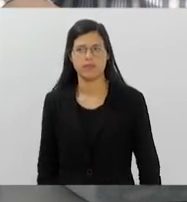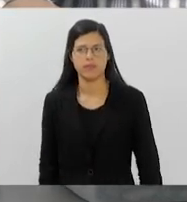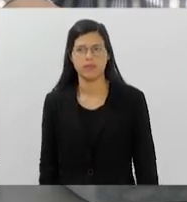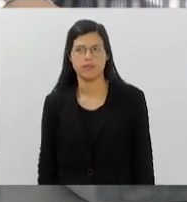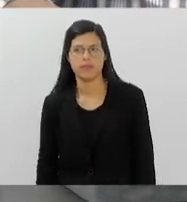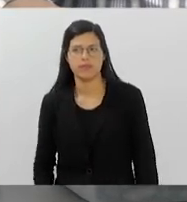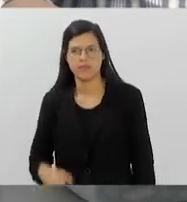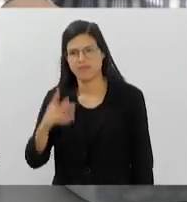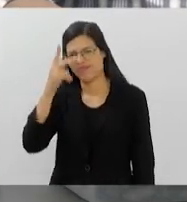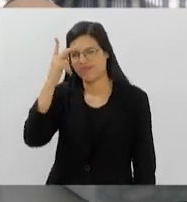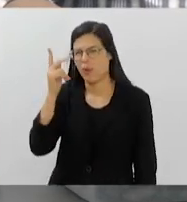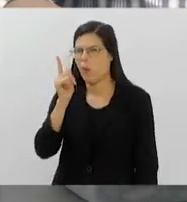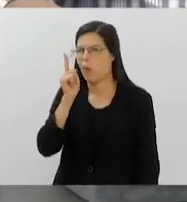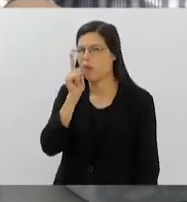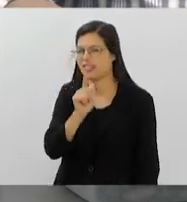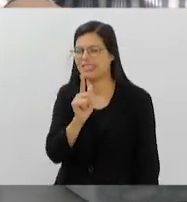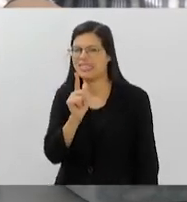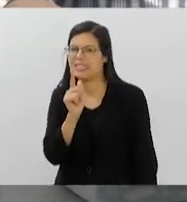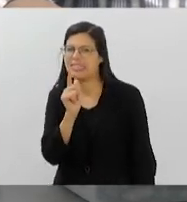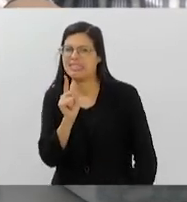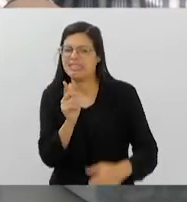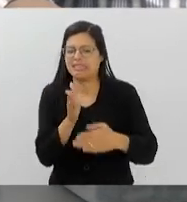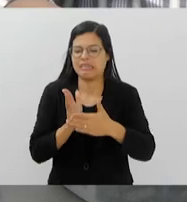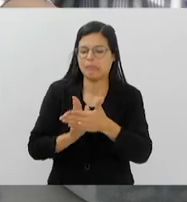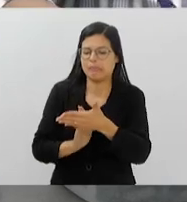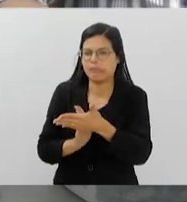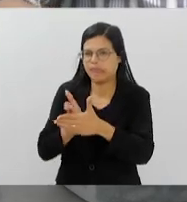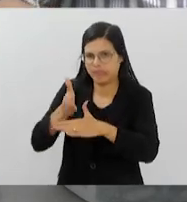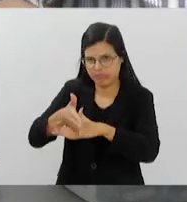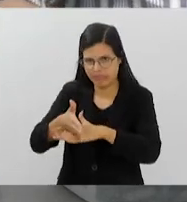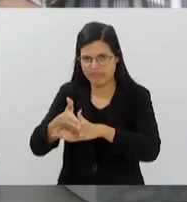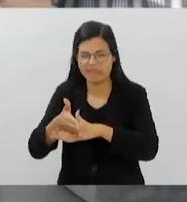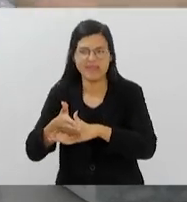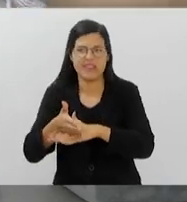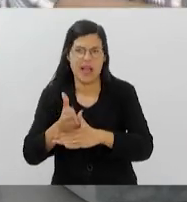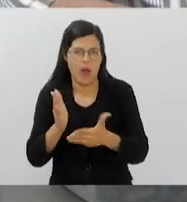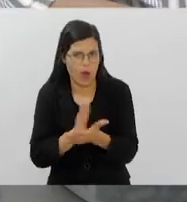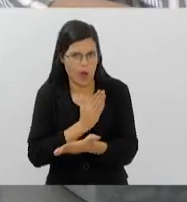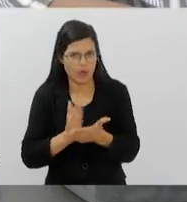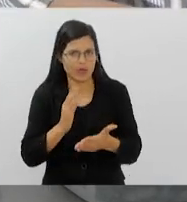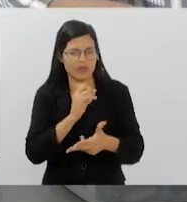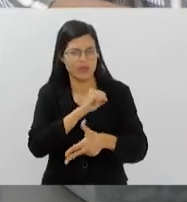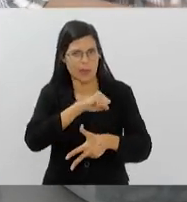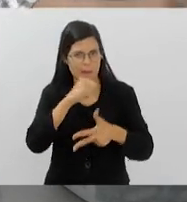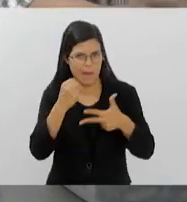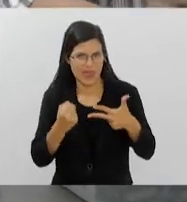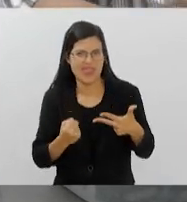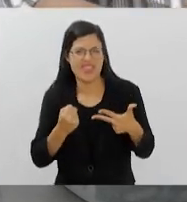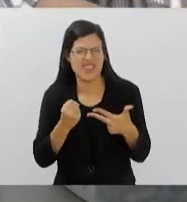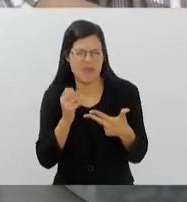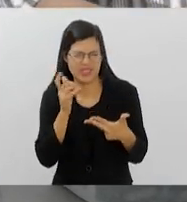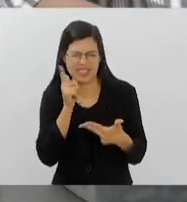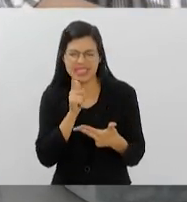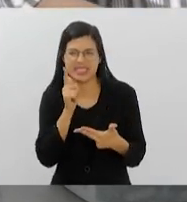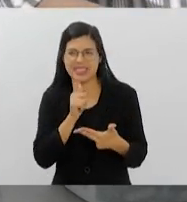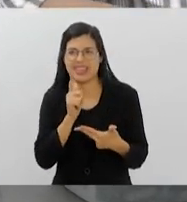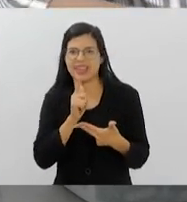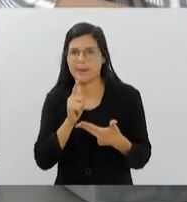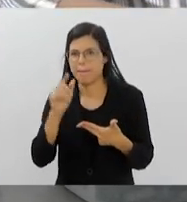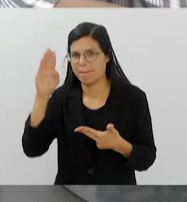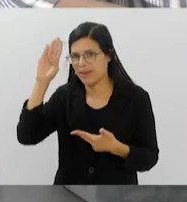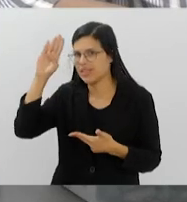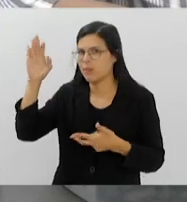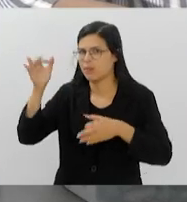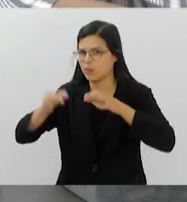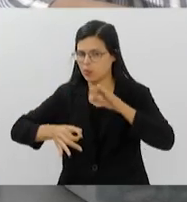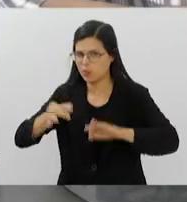às vezes, dar um fura-teto. Alguns poderes são especializados... Deputado, principalmente Mink, principalmente o judiciário.